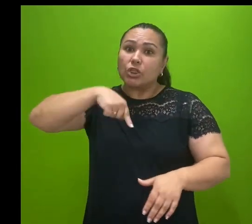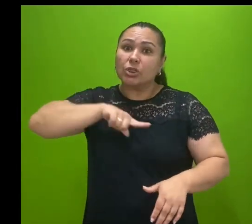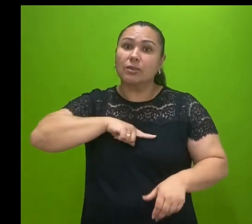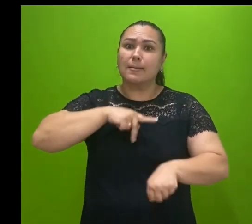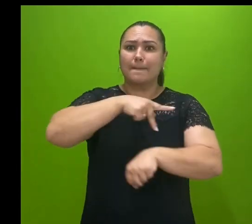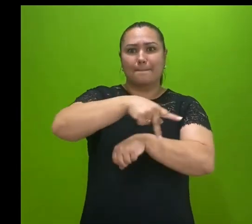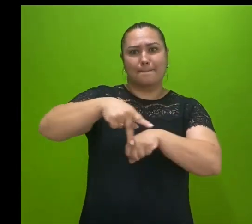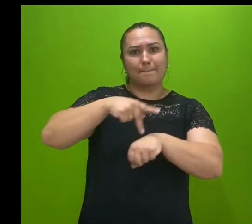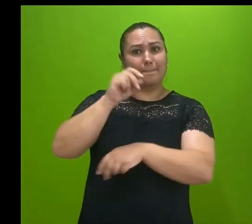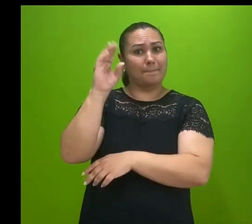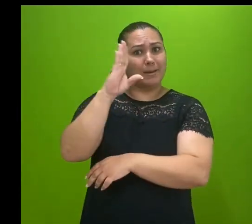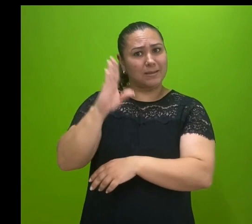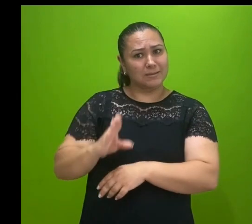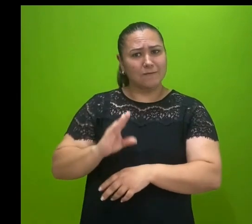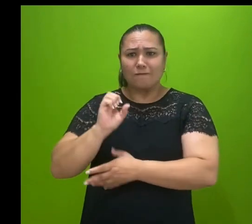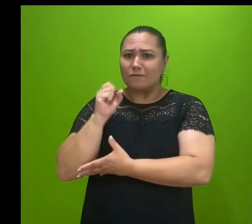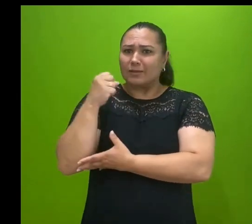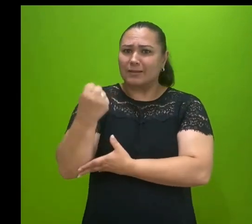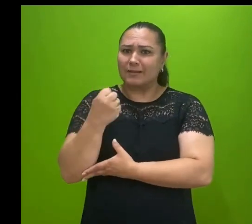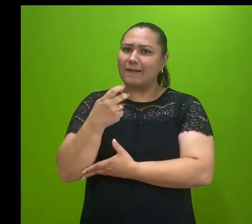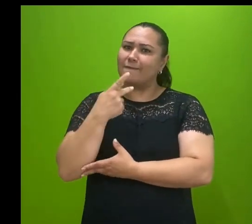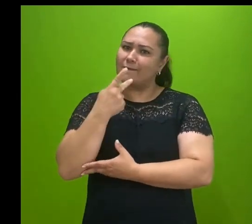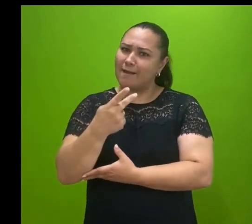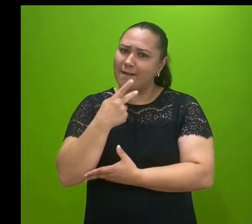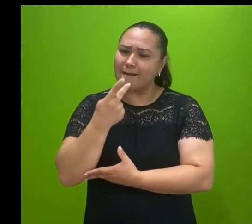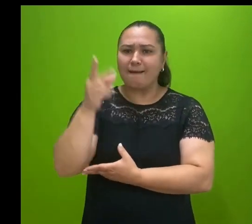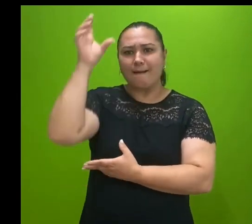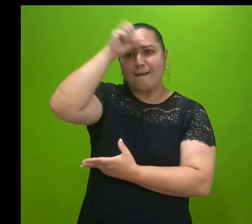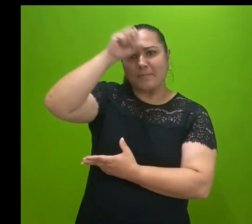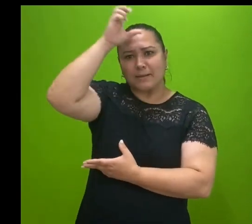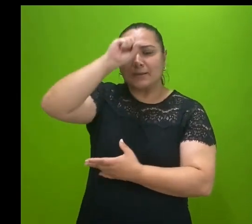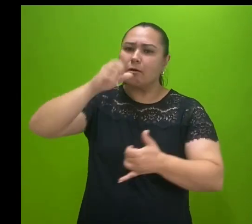do negro no nosso país e nos fortalecer a